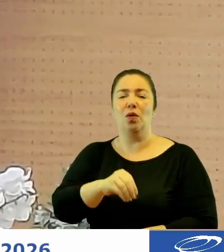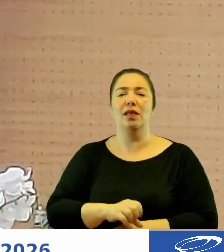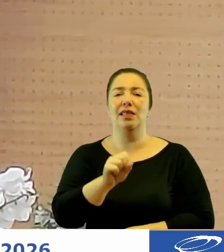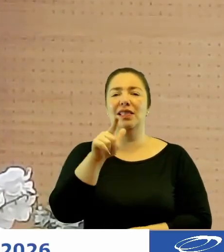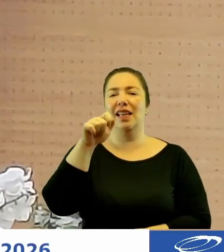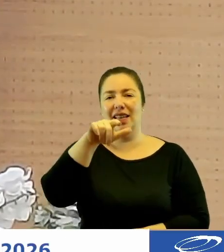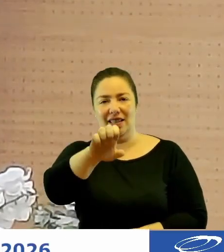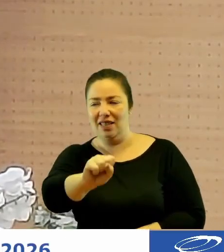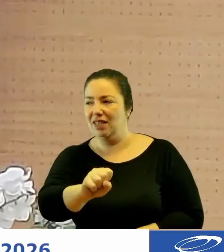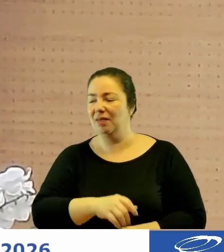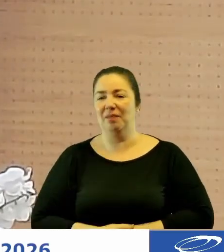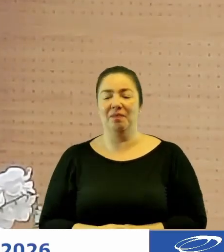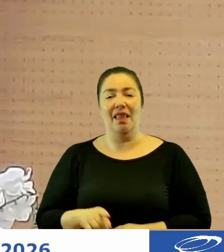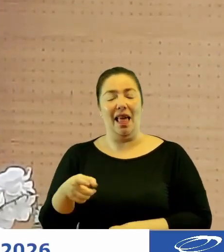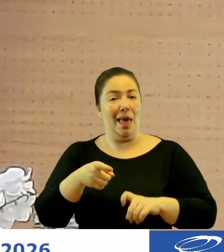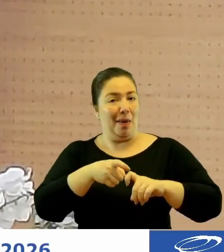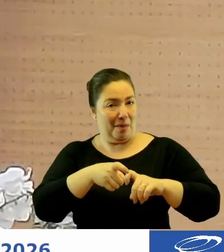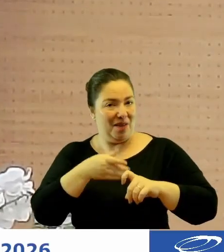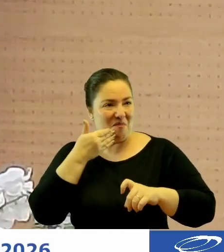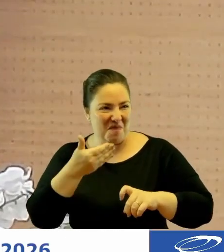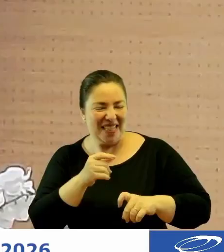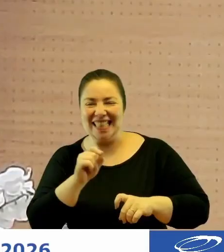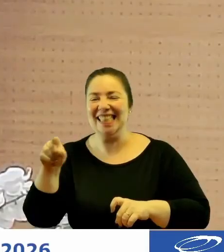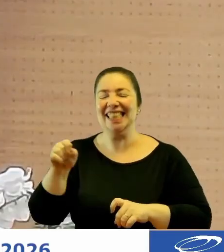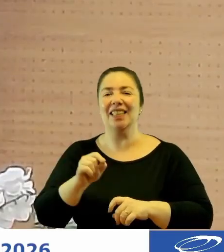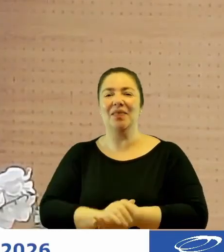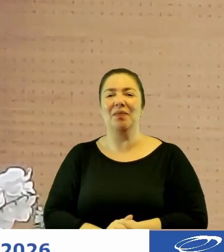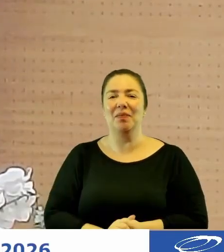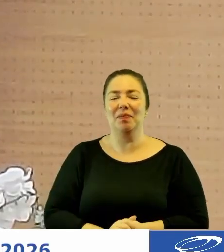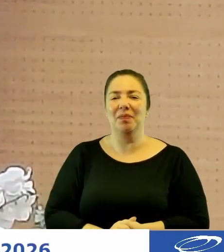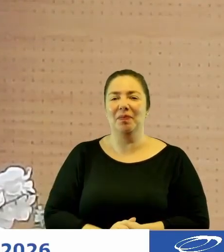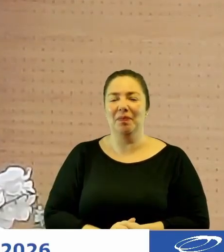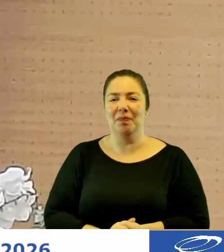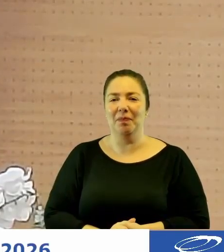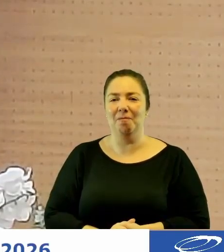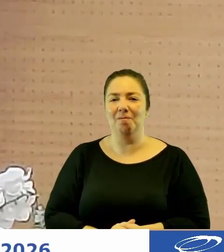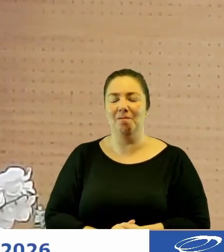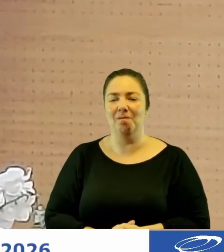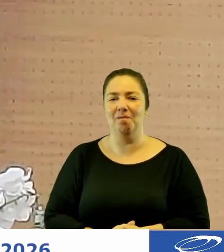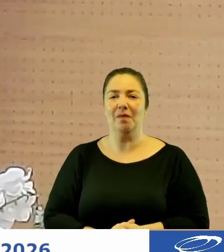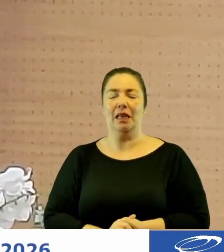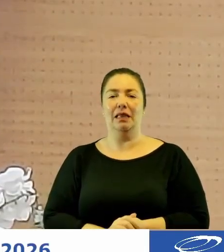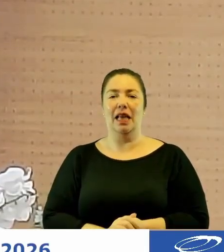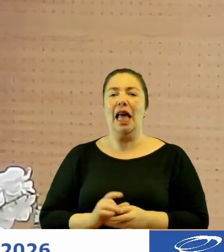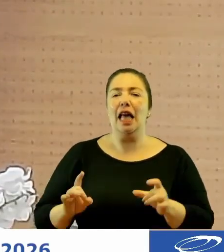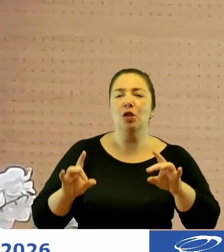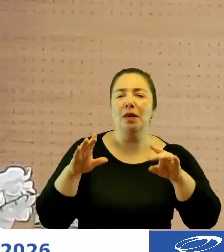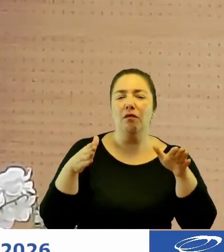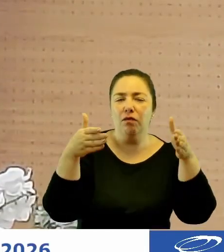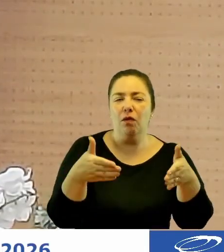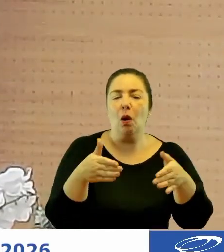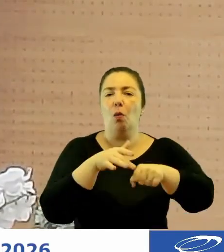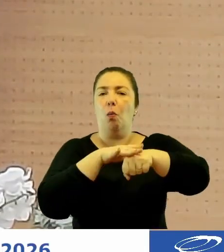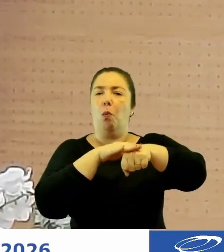é médico infectologista com mestrado em Biologia Molecular Aplicada de Doenças Infecciosas pela Universidade de